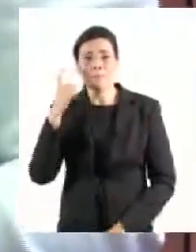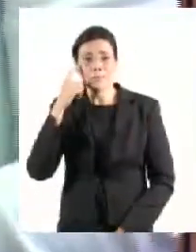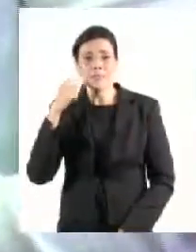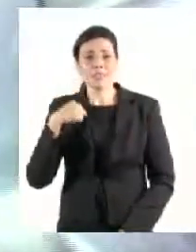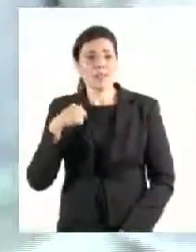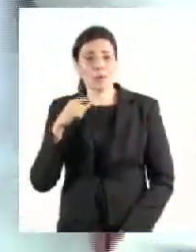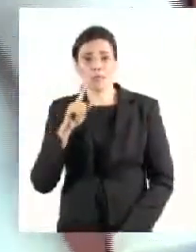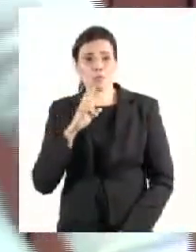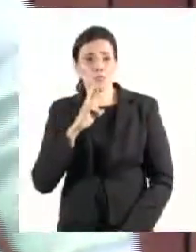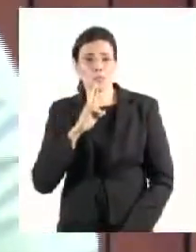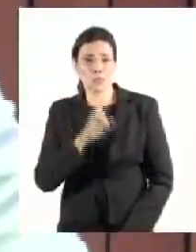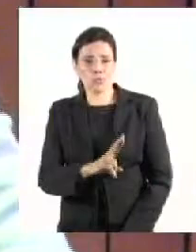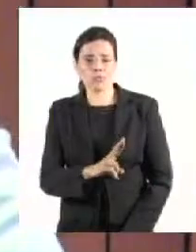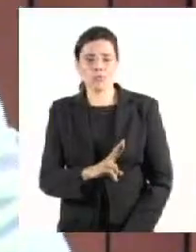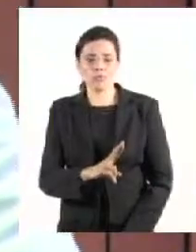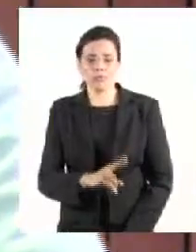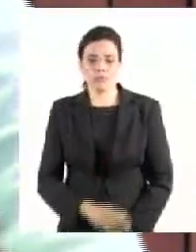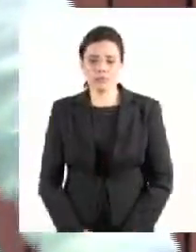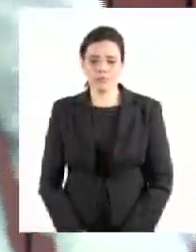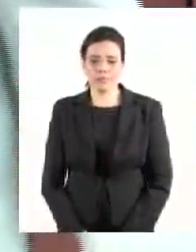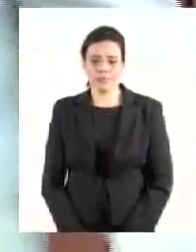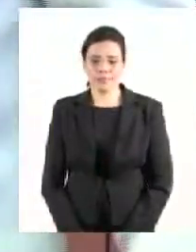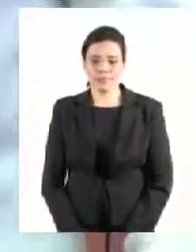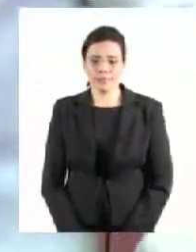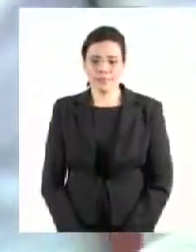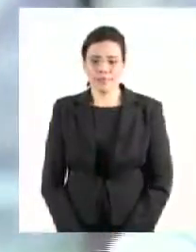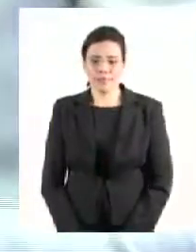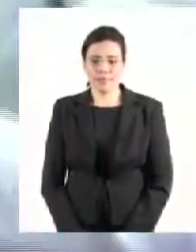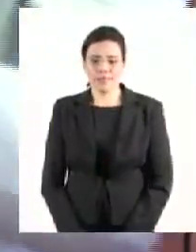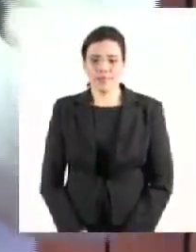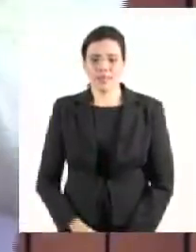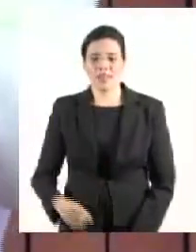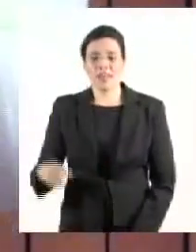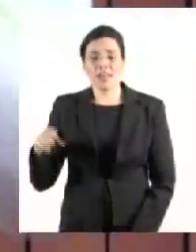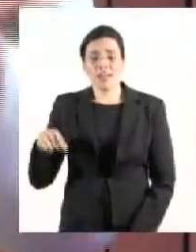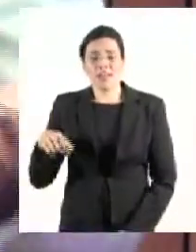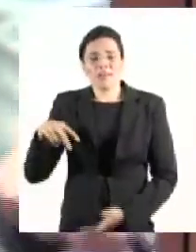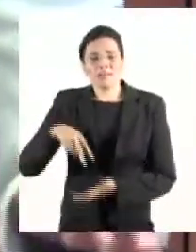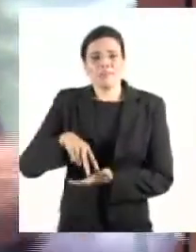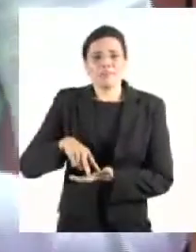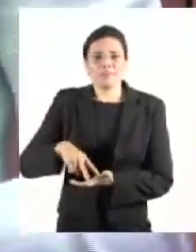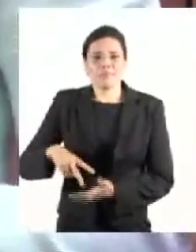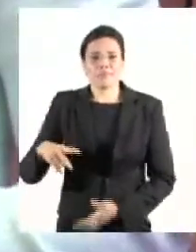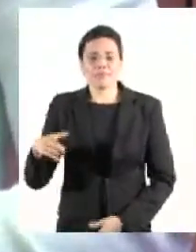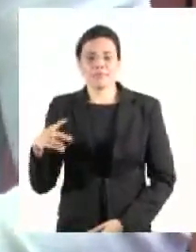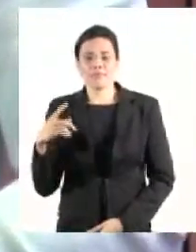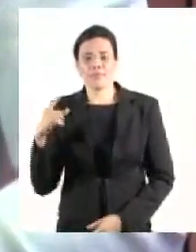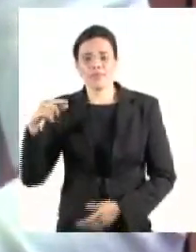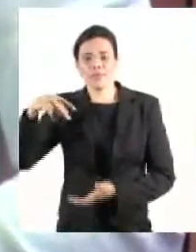Se deita aqui nesta tribuna e começa a estar disparando.